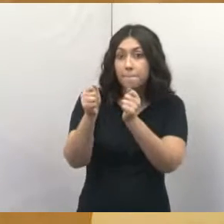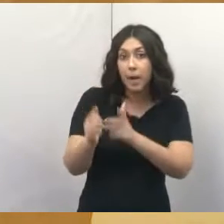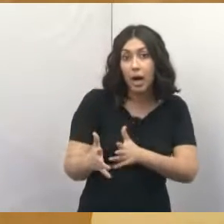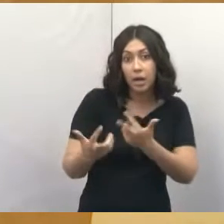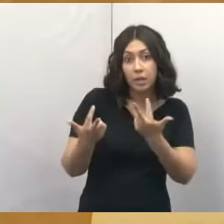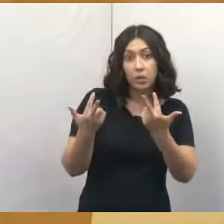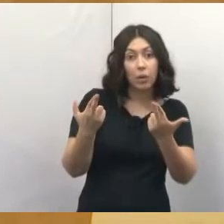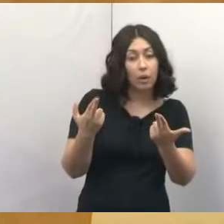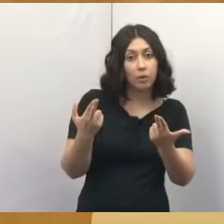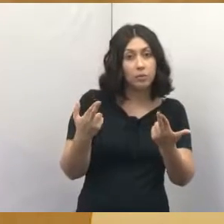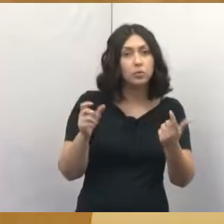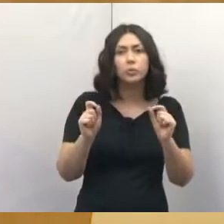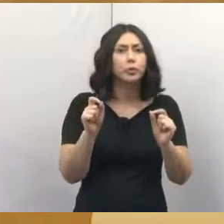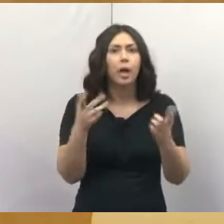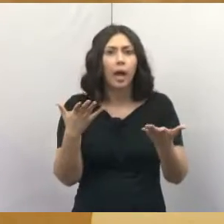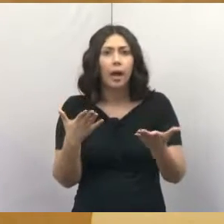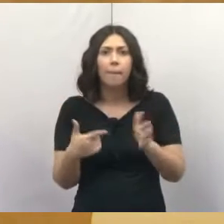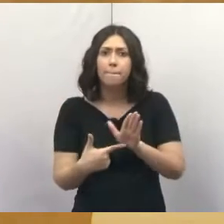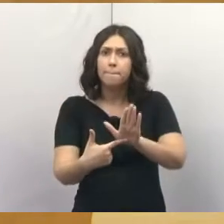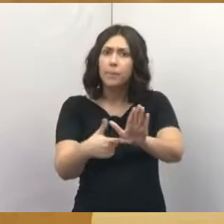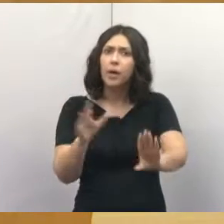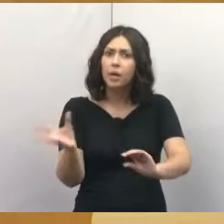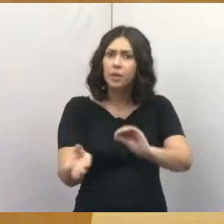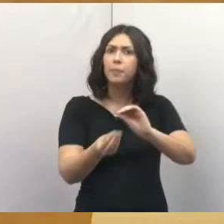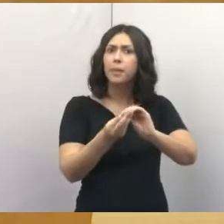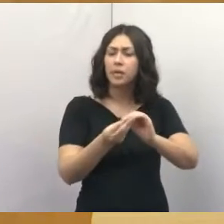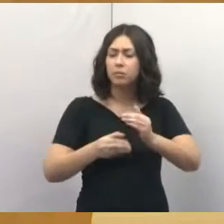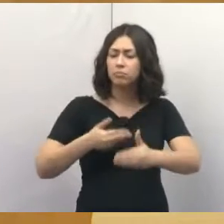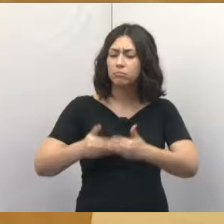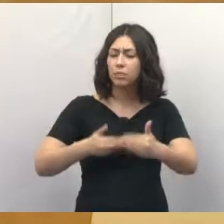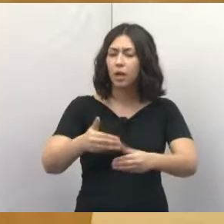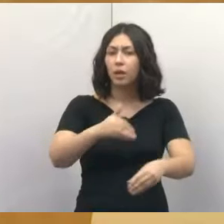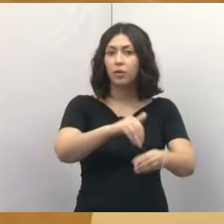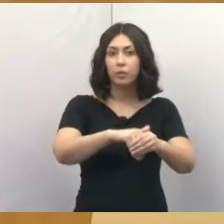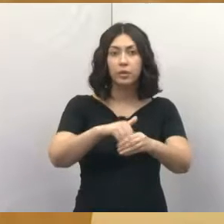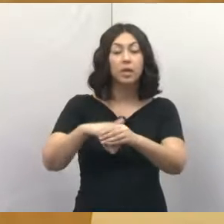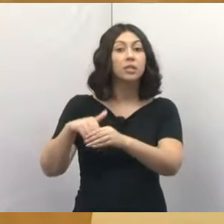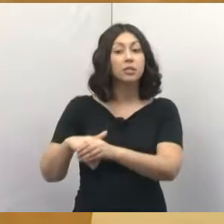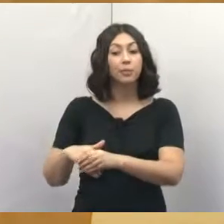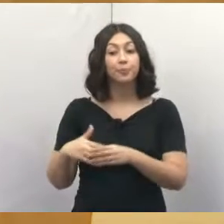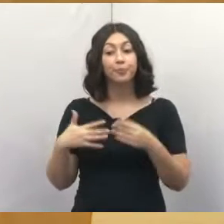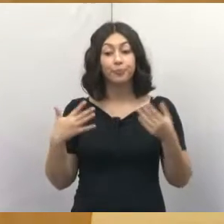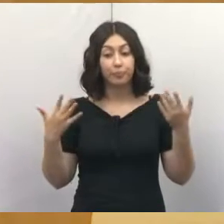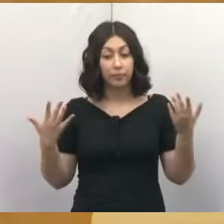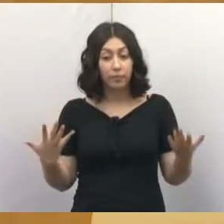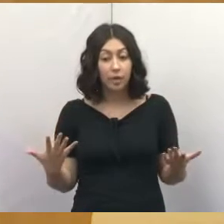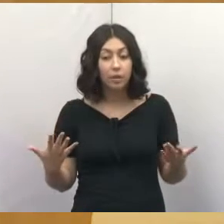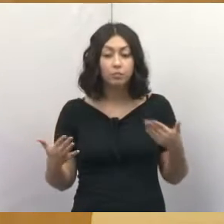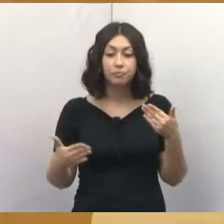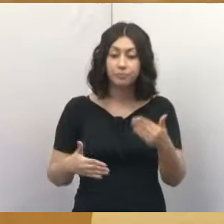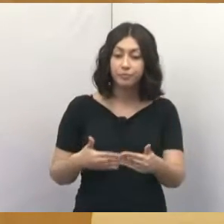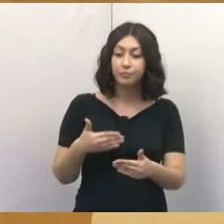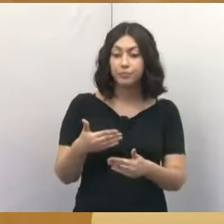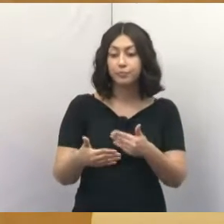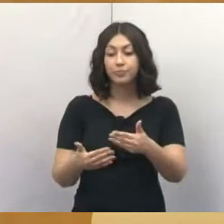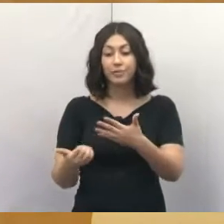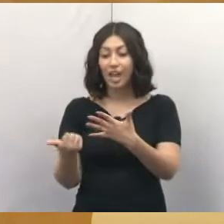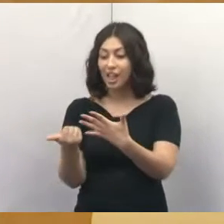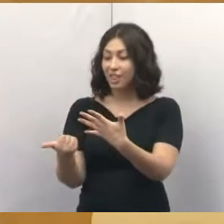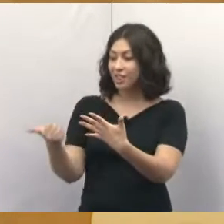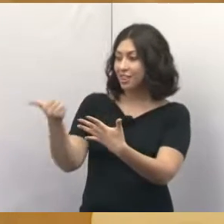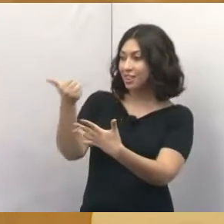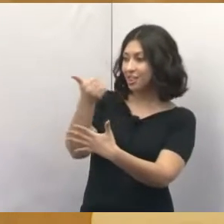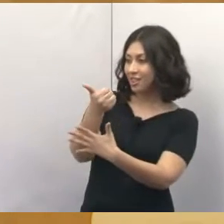no caso aqui seria apresentar a emenda durante o processo de votação. Então, na medida em que você privilegia